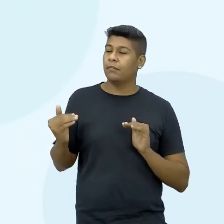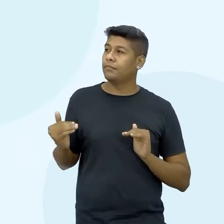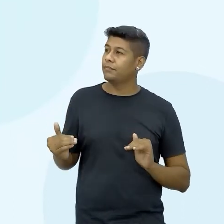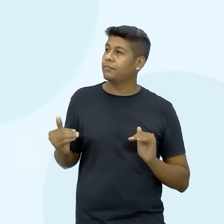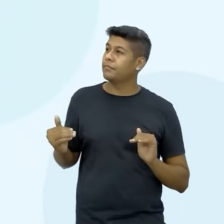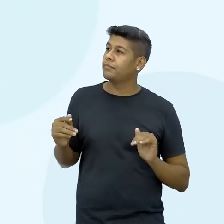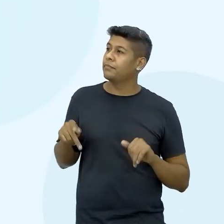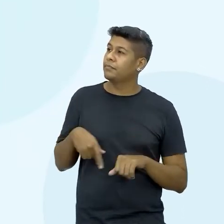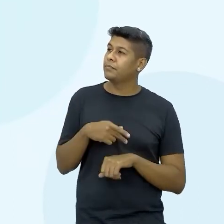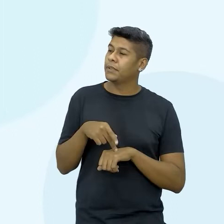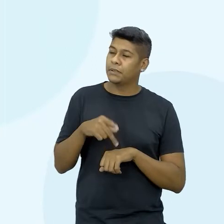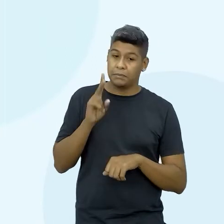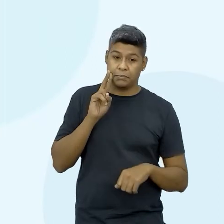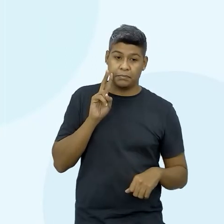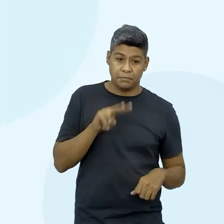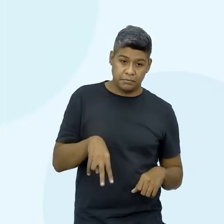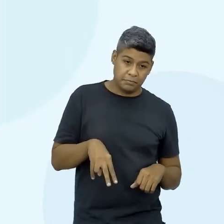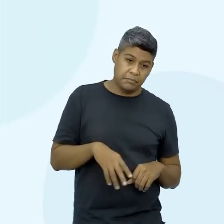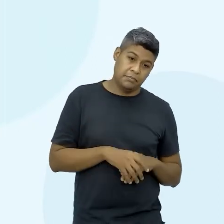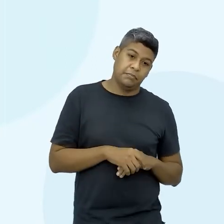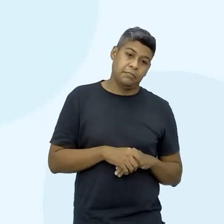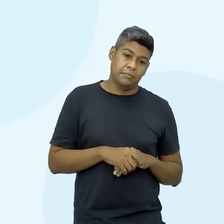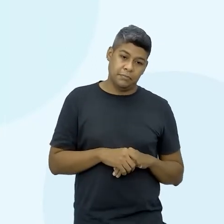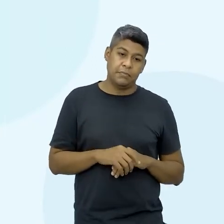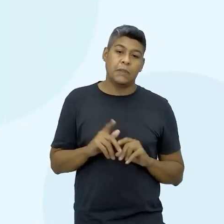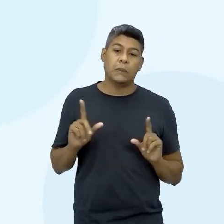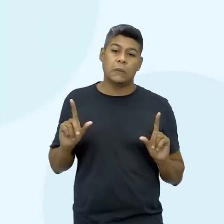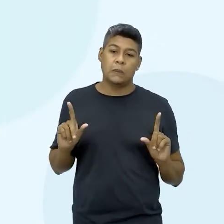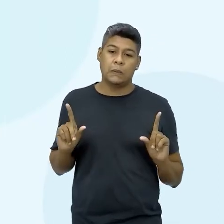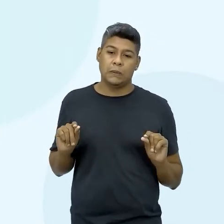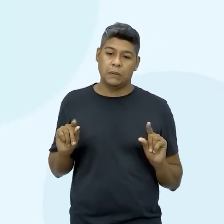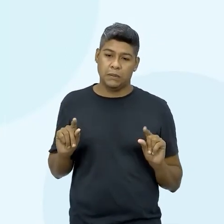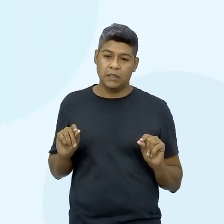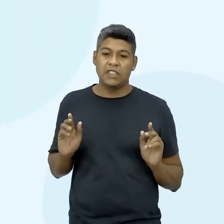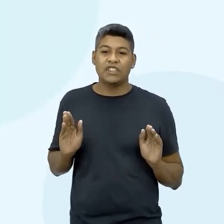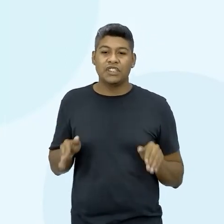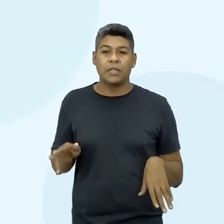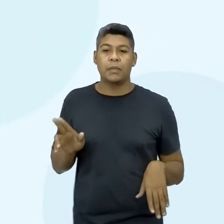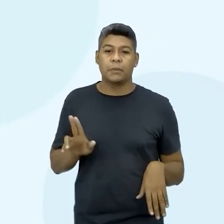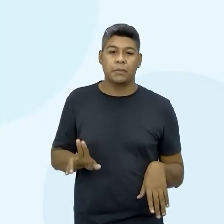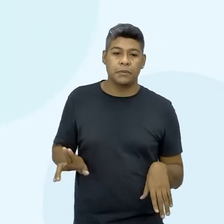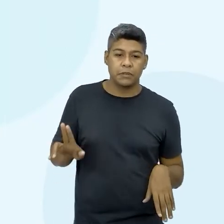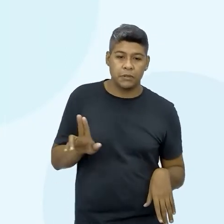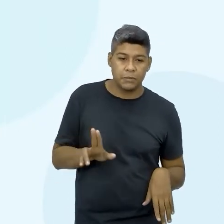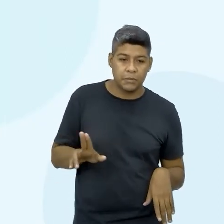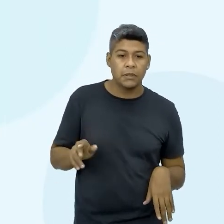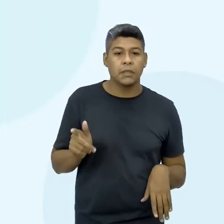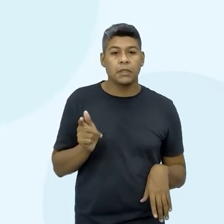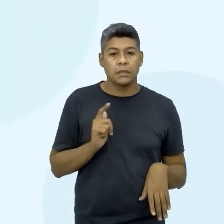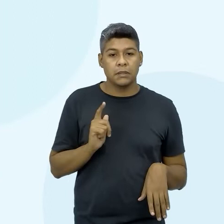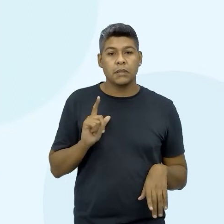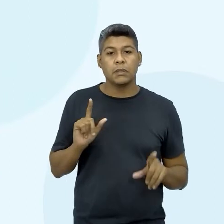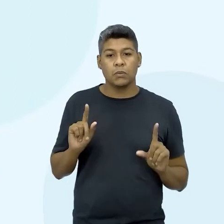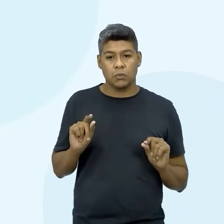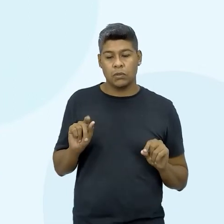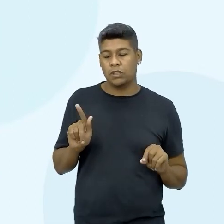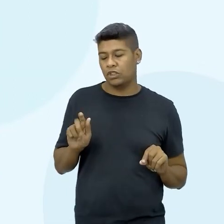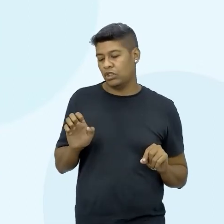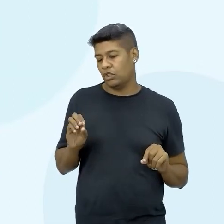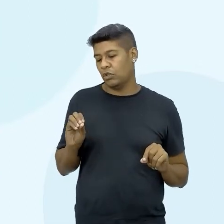países, espero que vocês consigam ler aí, os países que já utilizam, ó, já tem